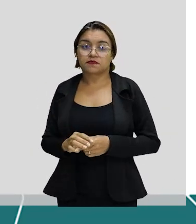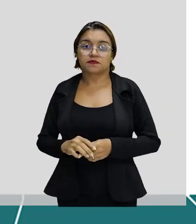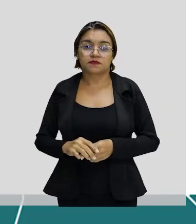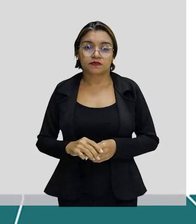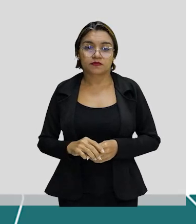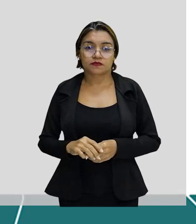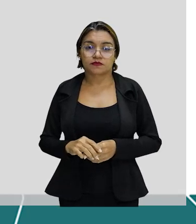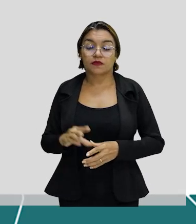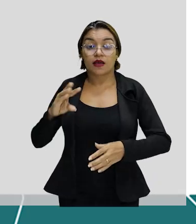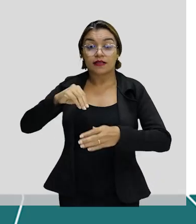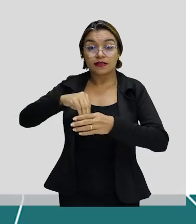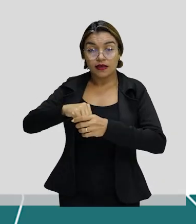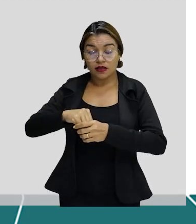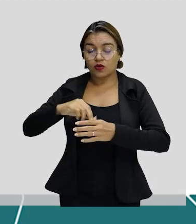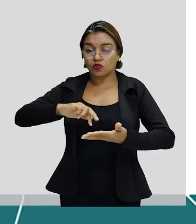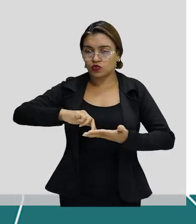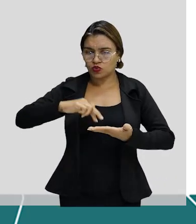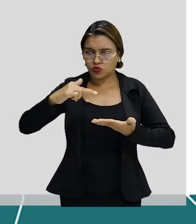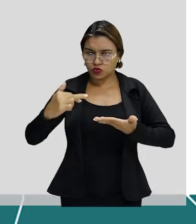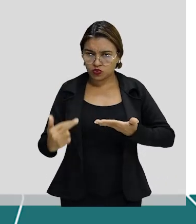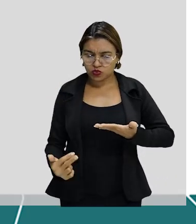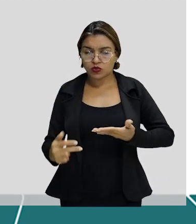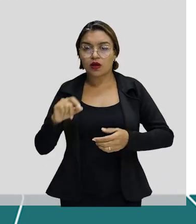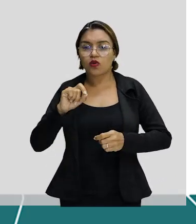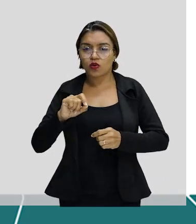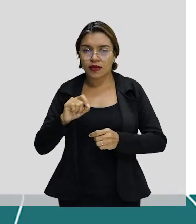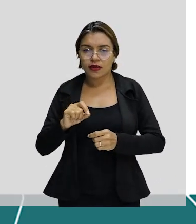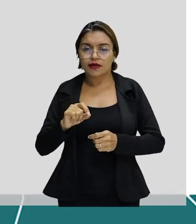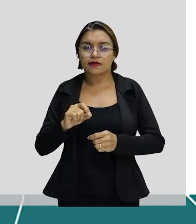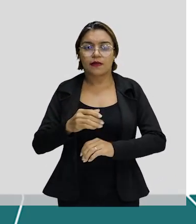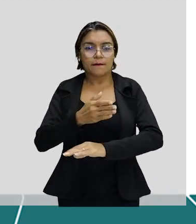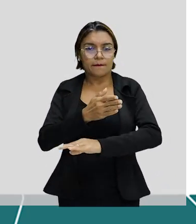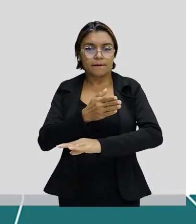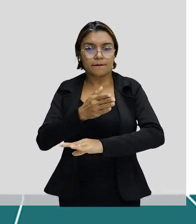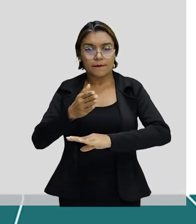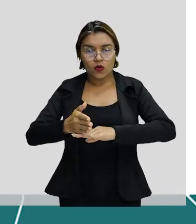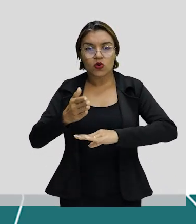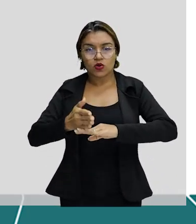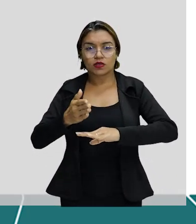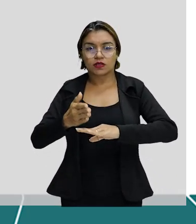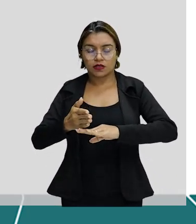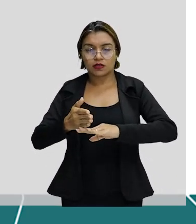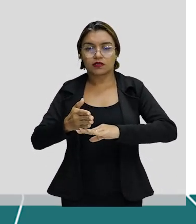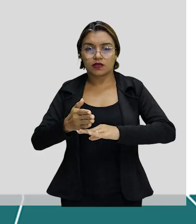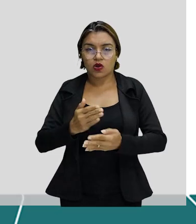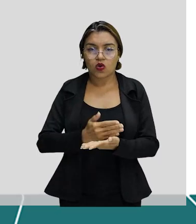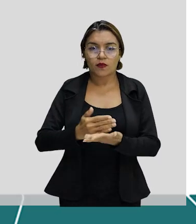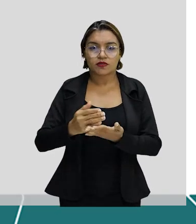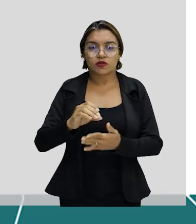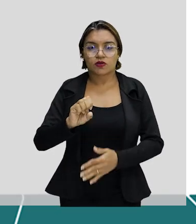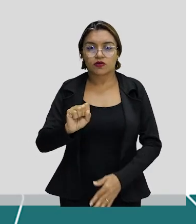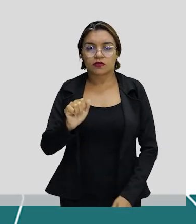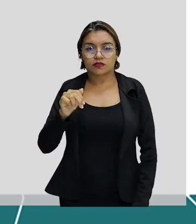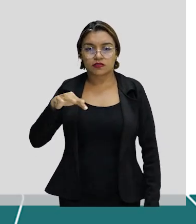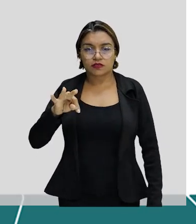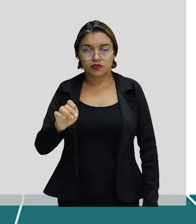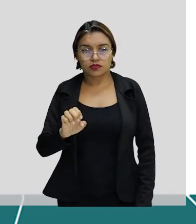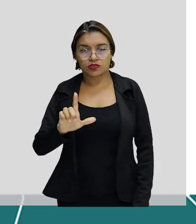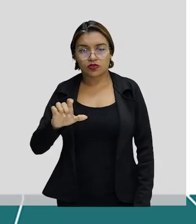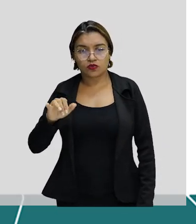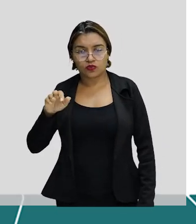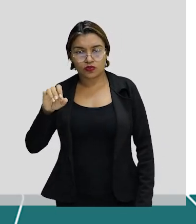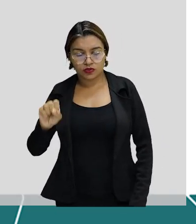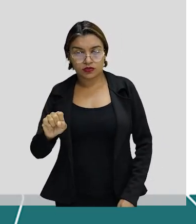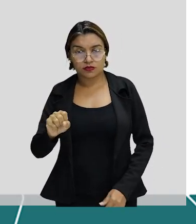ornamentais nos Jogos Olímpicos da era moderna ocorreu na edição de Saint Louis em 1904